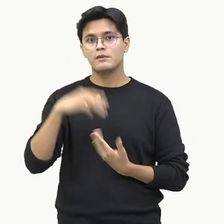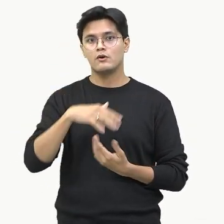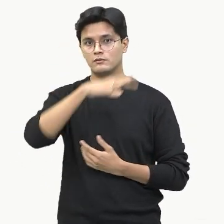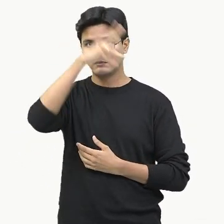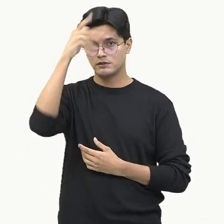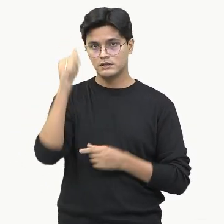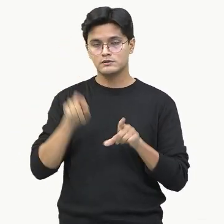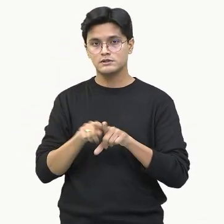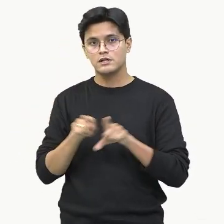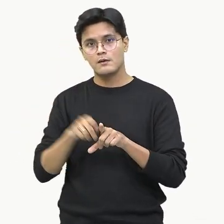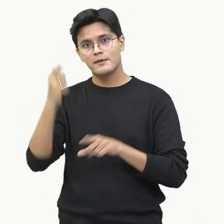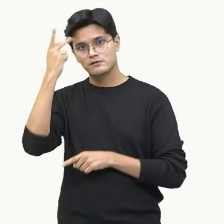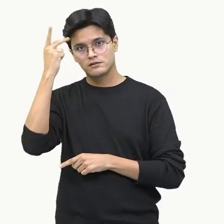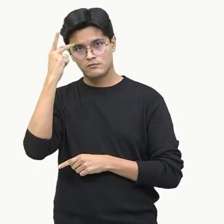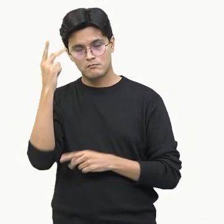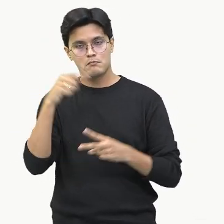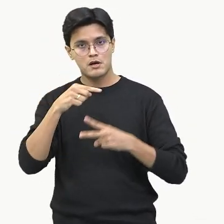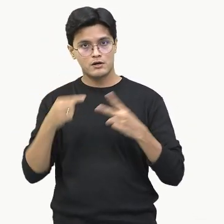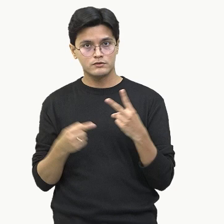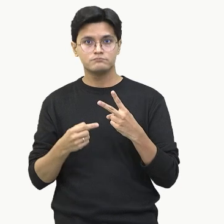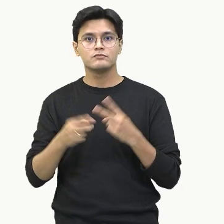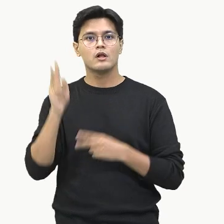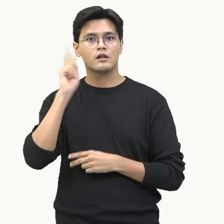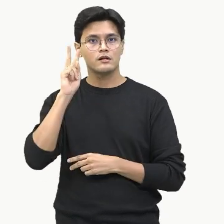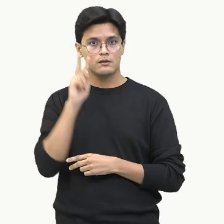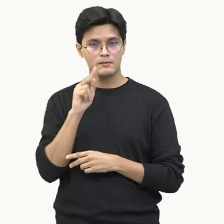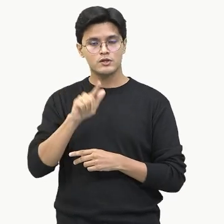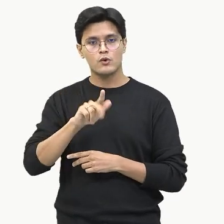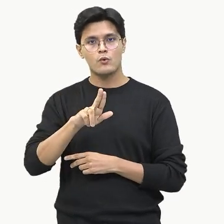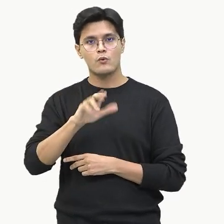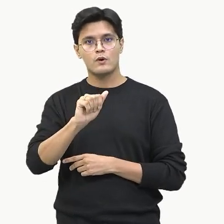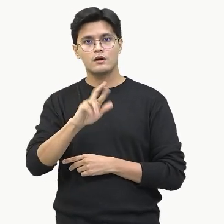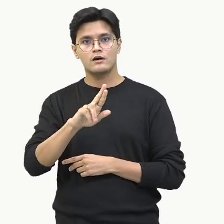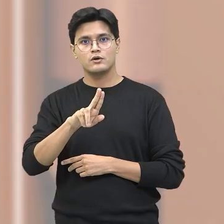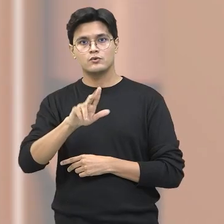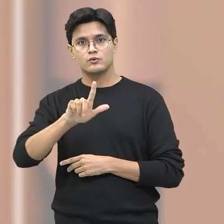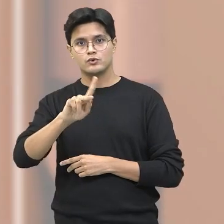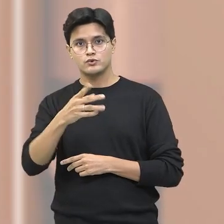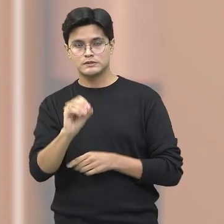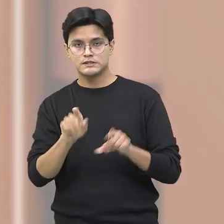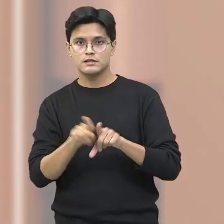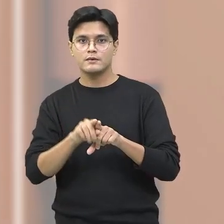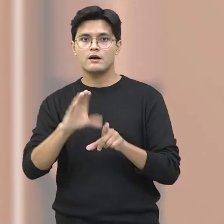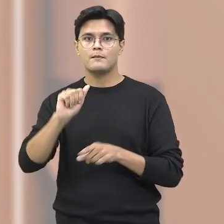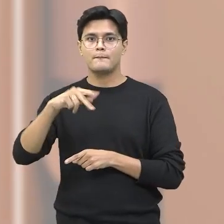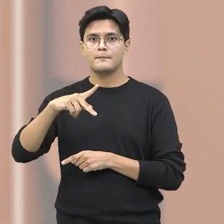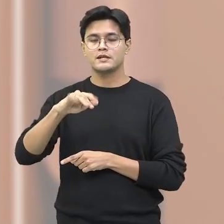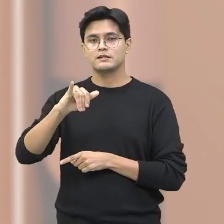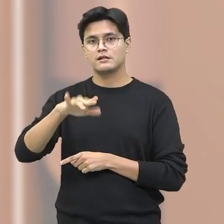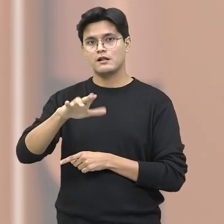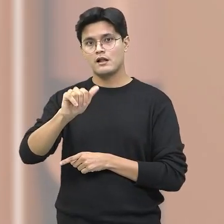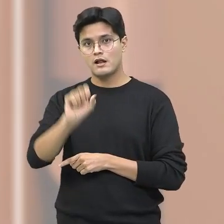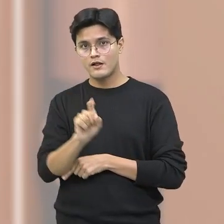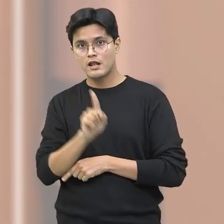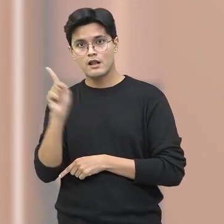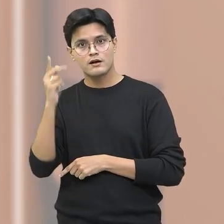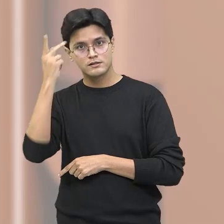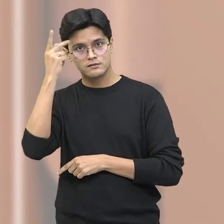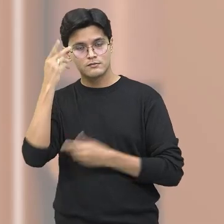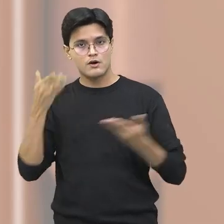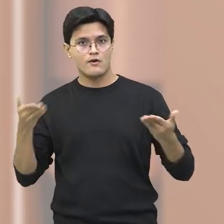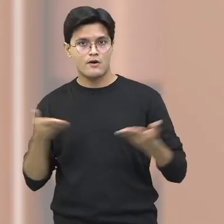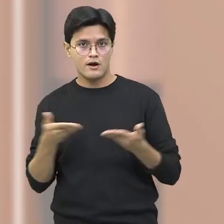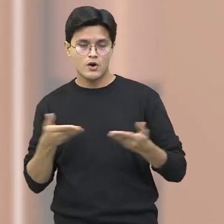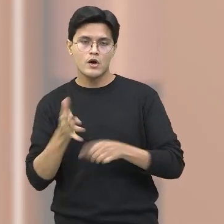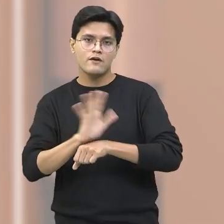Paulo os dois né Lembrando que Guarulhos e Campinas eles estão localizados em São Paulo vamos agora acompanhar aí